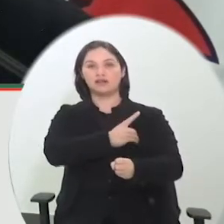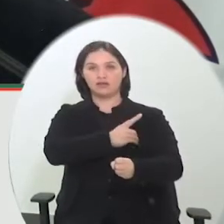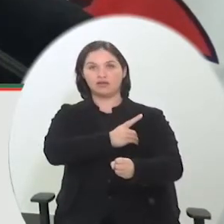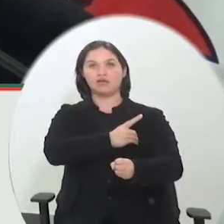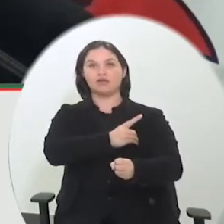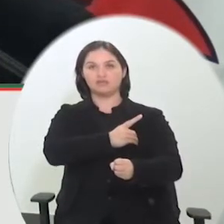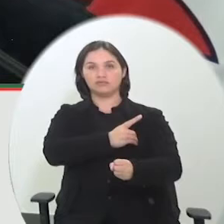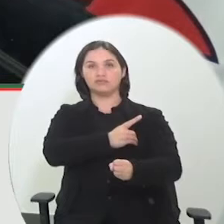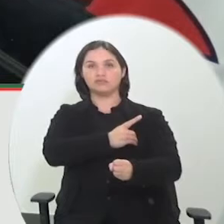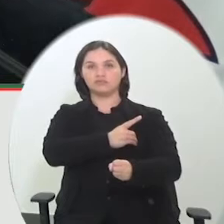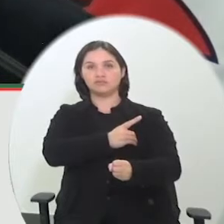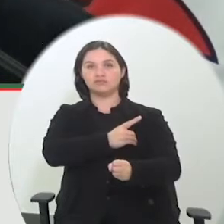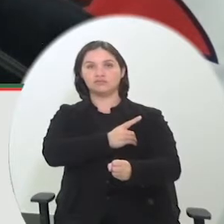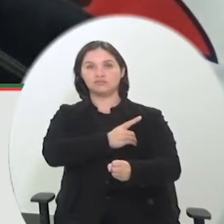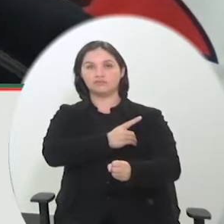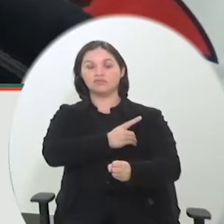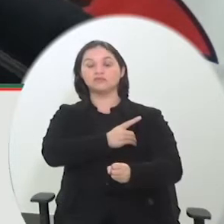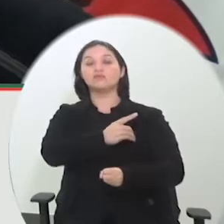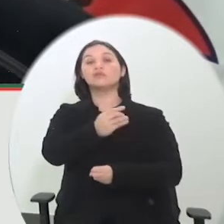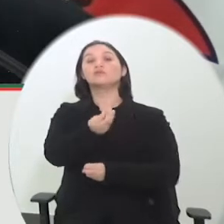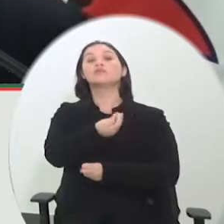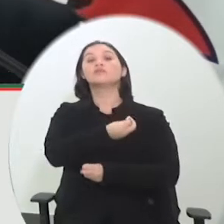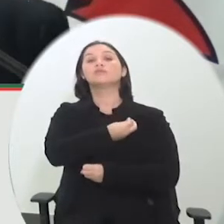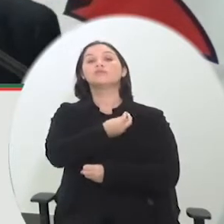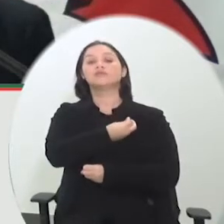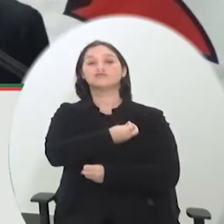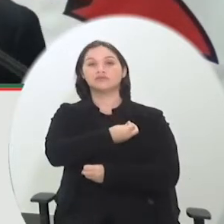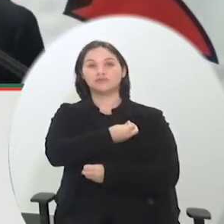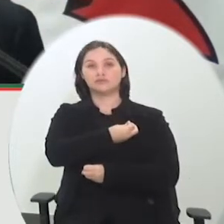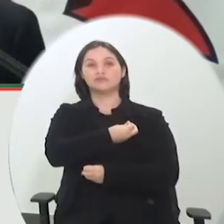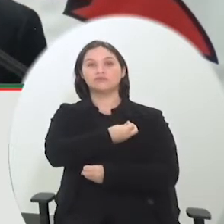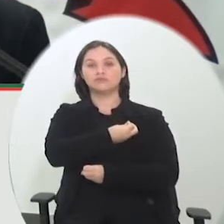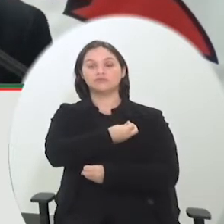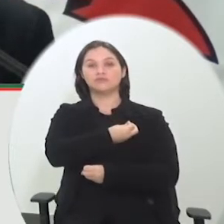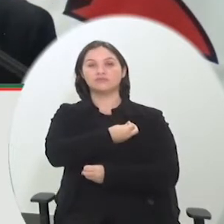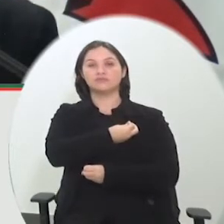de polícia que aqui se fazem presentes.